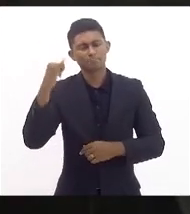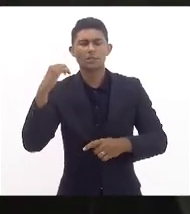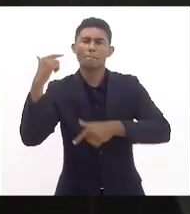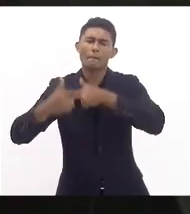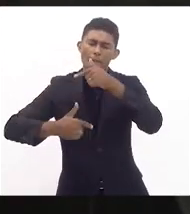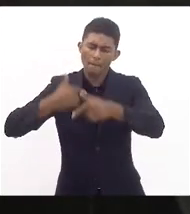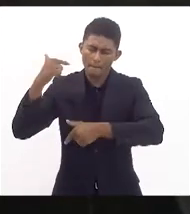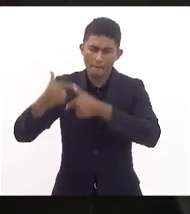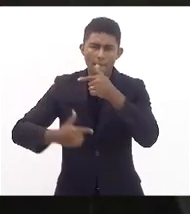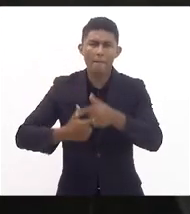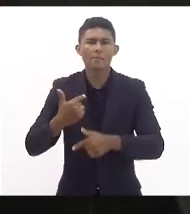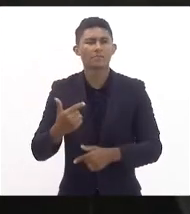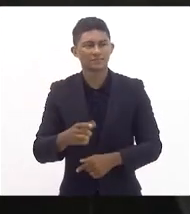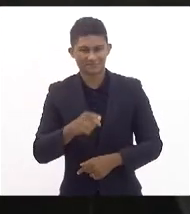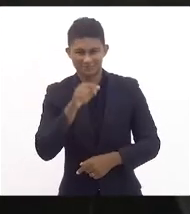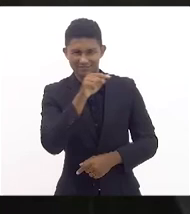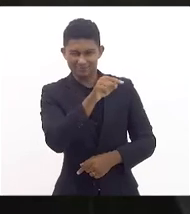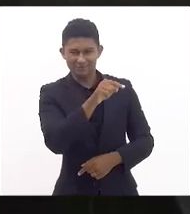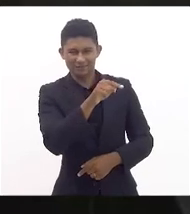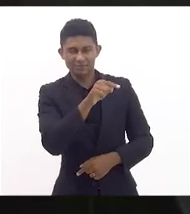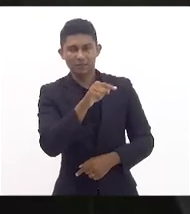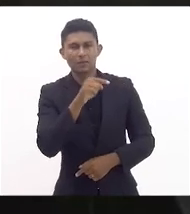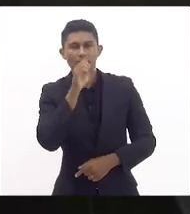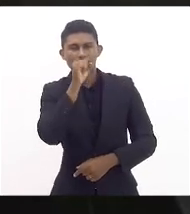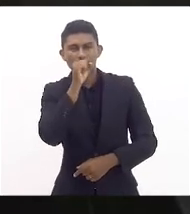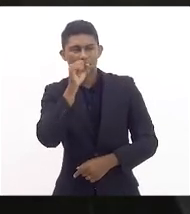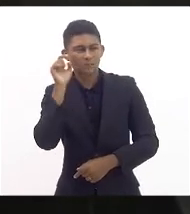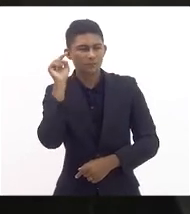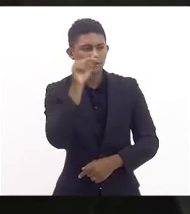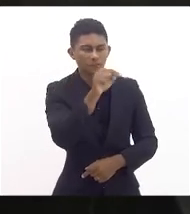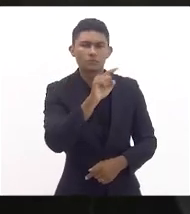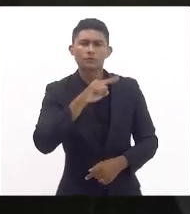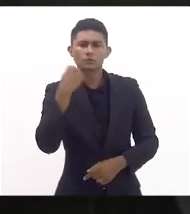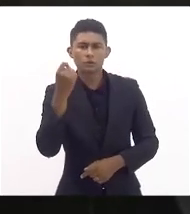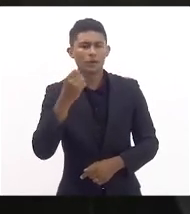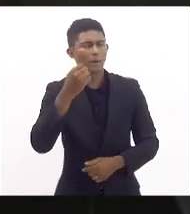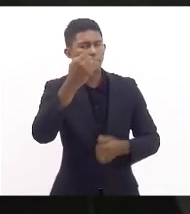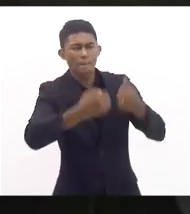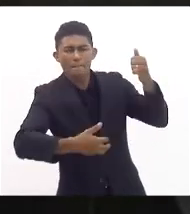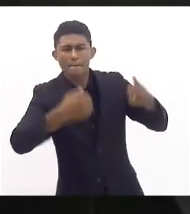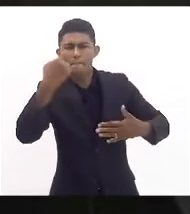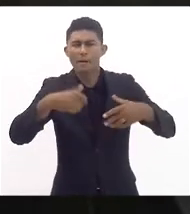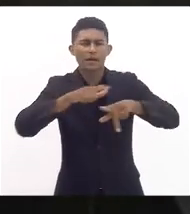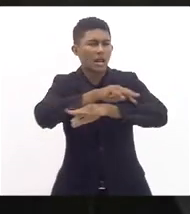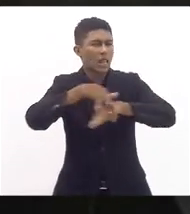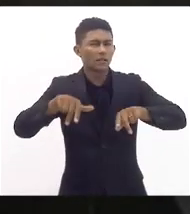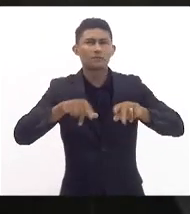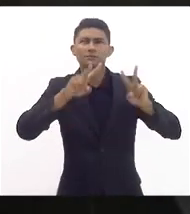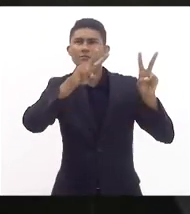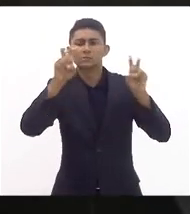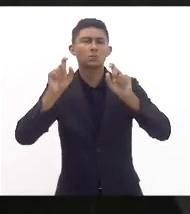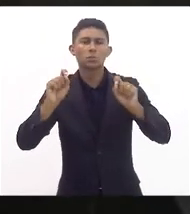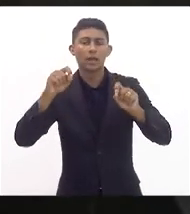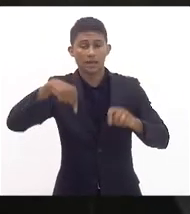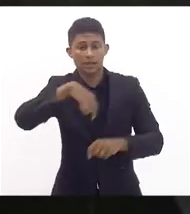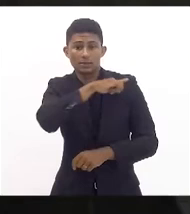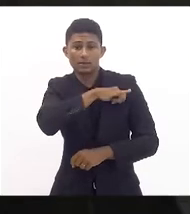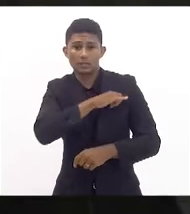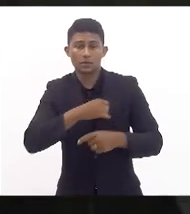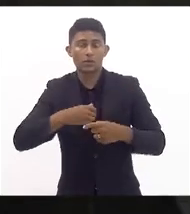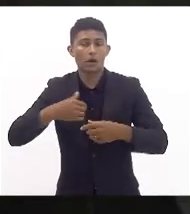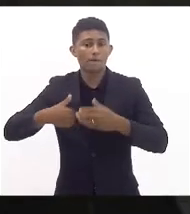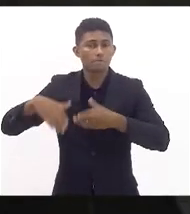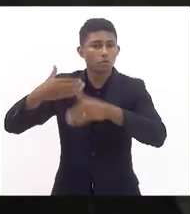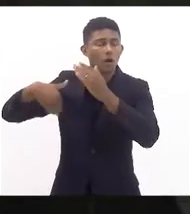onde pudemos estar falando a respeito do desenvolvimento do estado do Rio de Janeiro e também